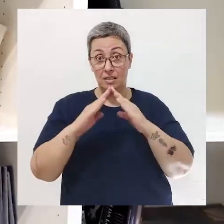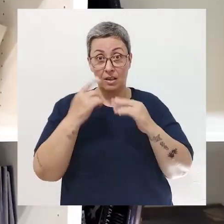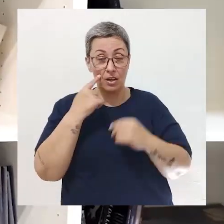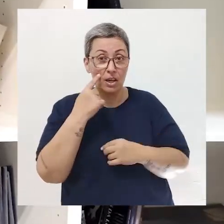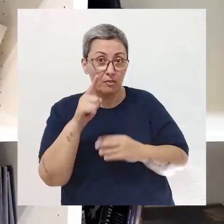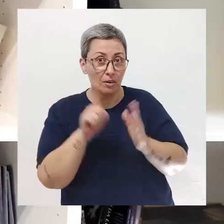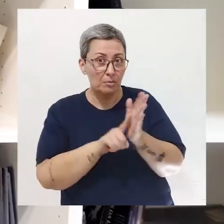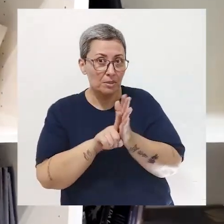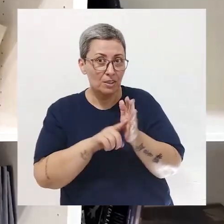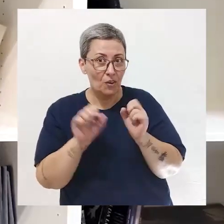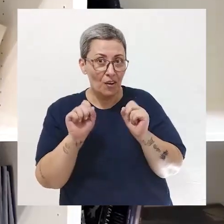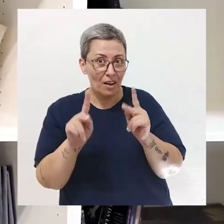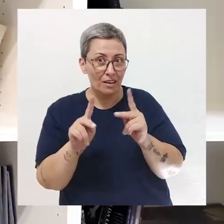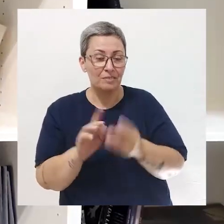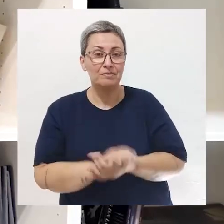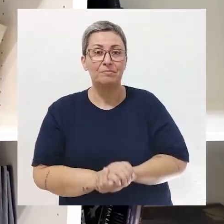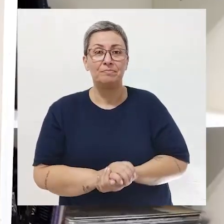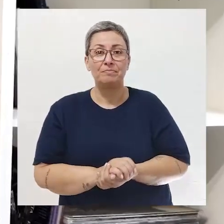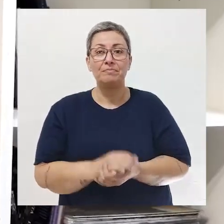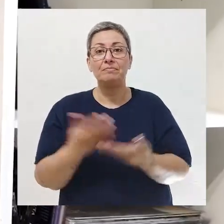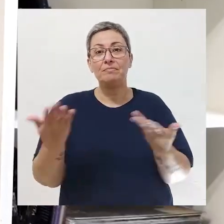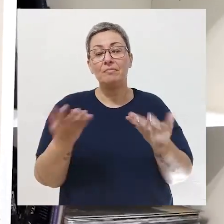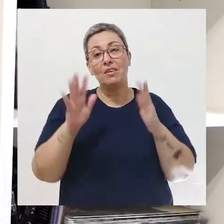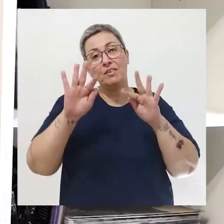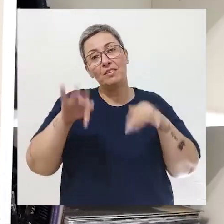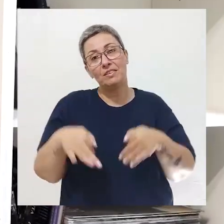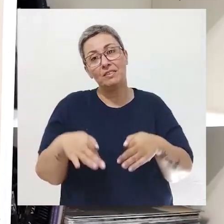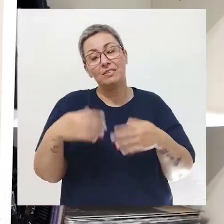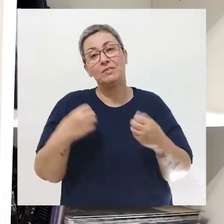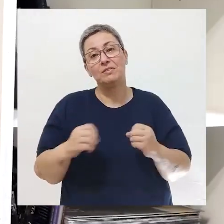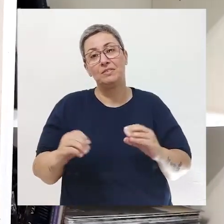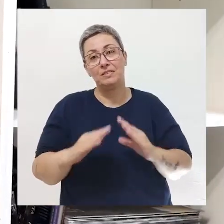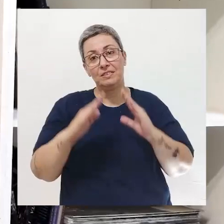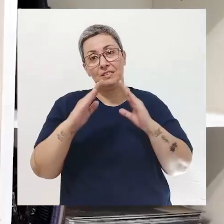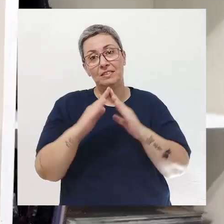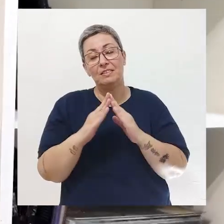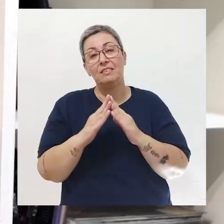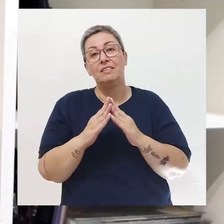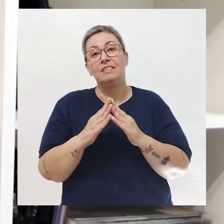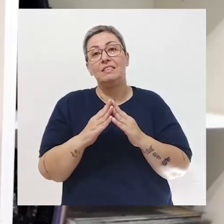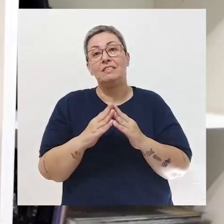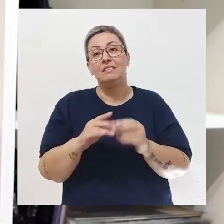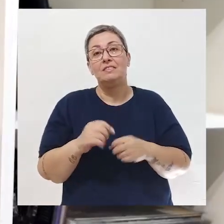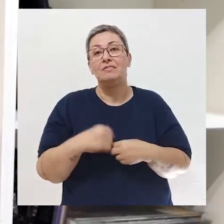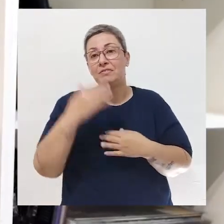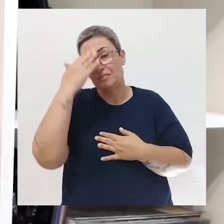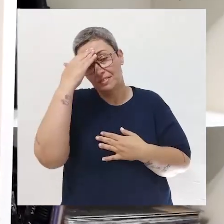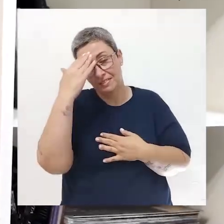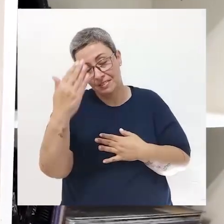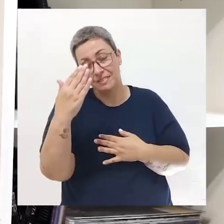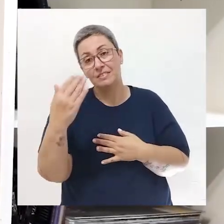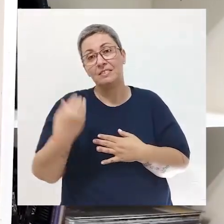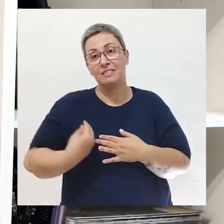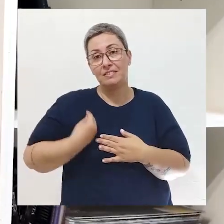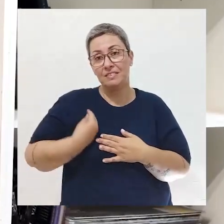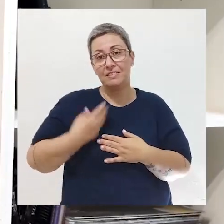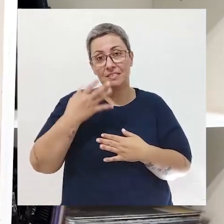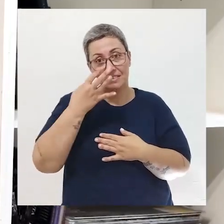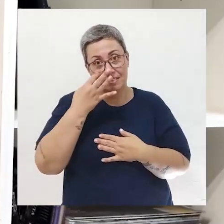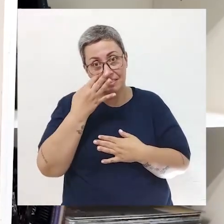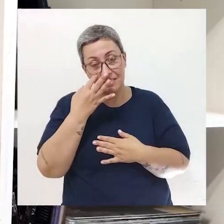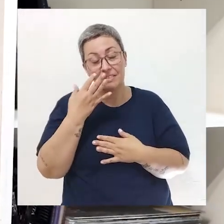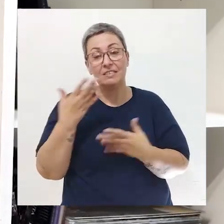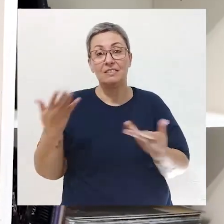em Casa. Quero ver a sua pesquisa, ok? Pessoal, chegamos ao final de mais um programa. Obrigado por você